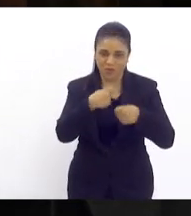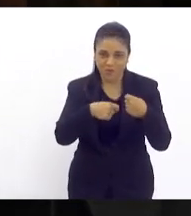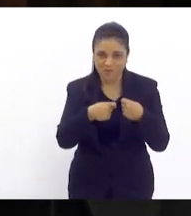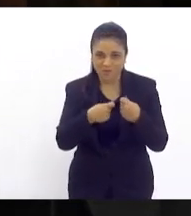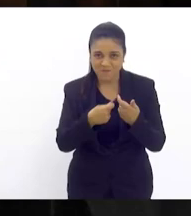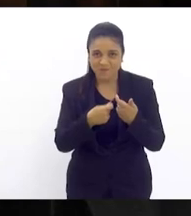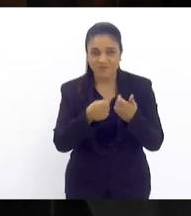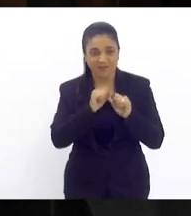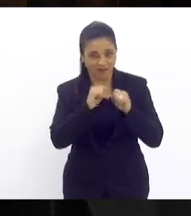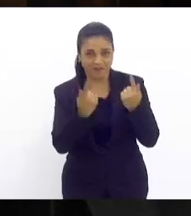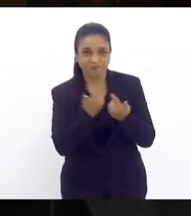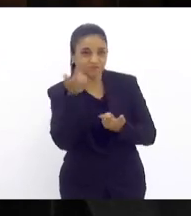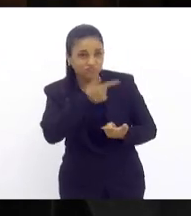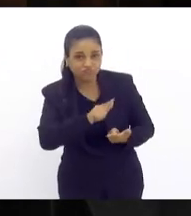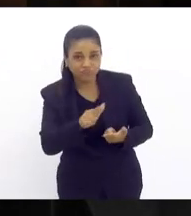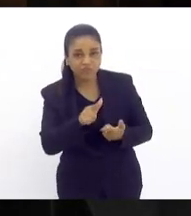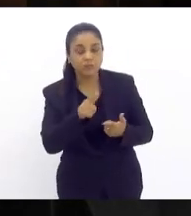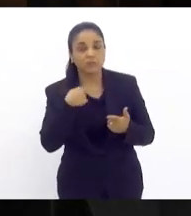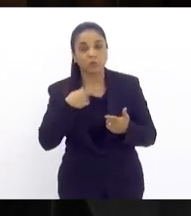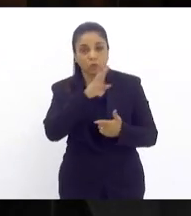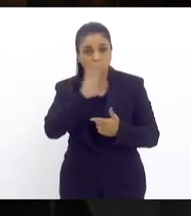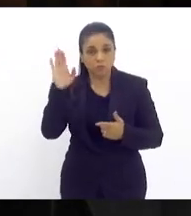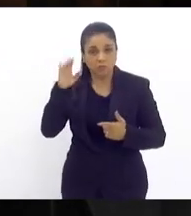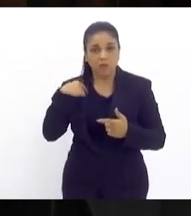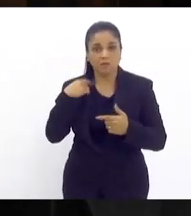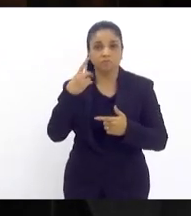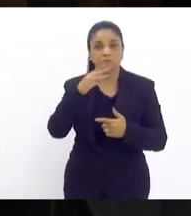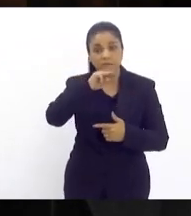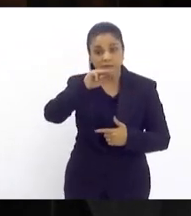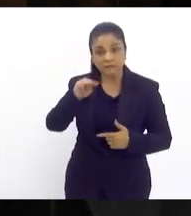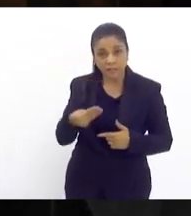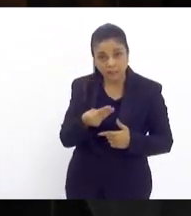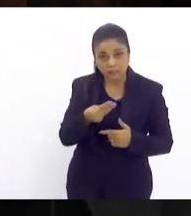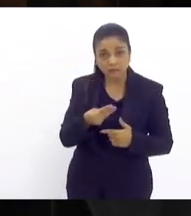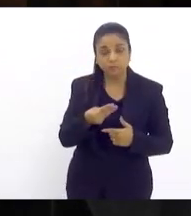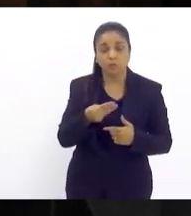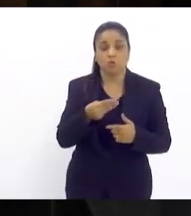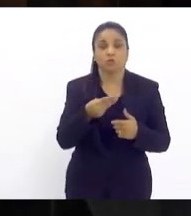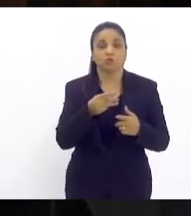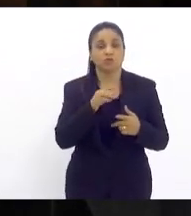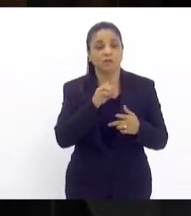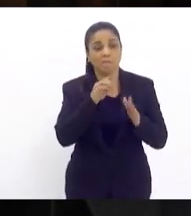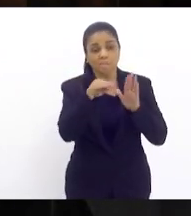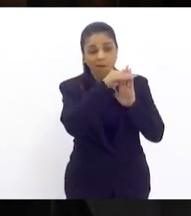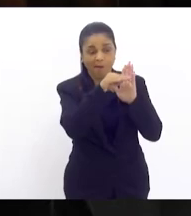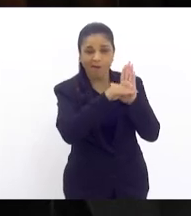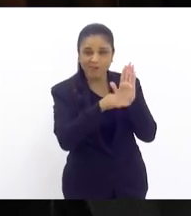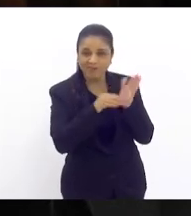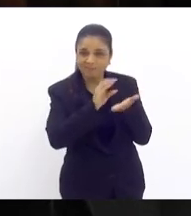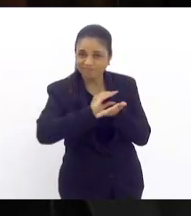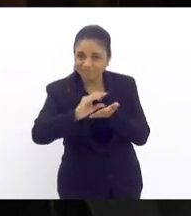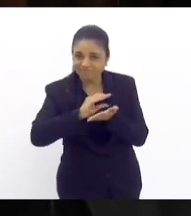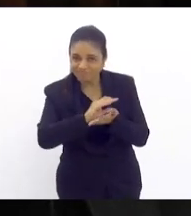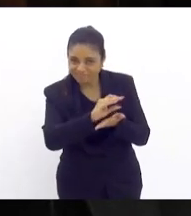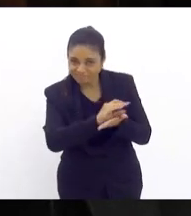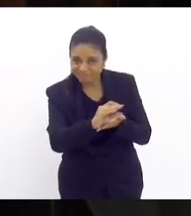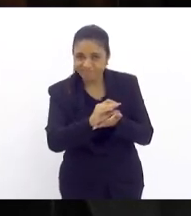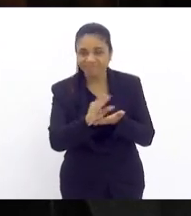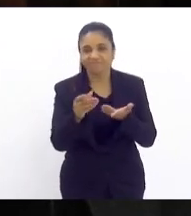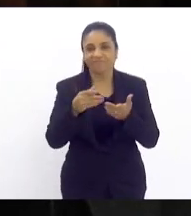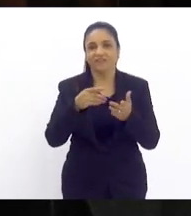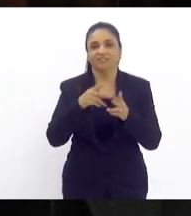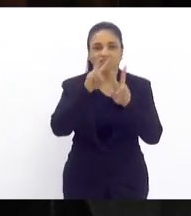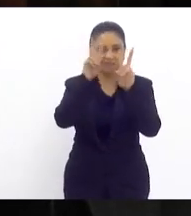casa mas impõe os nossos mandatos 3 milhões de reais para aplicação nas pautas temáticas de cada um esse pode ser um caminho o outro caminho